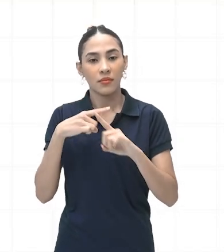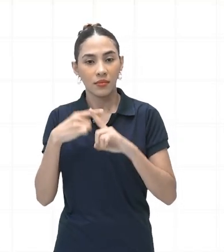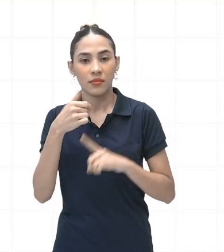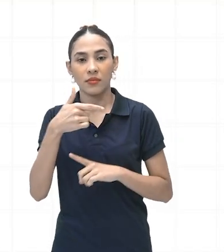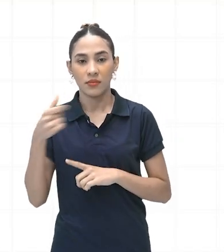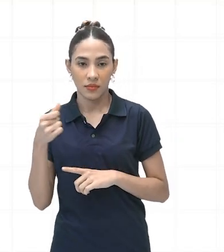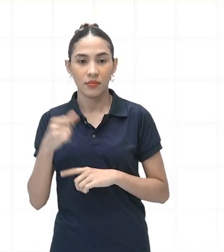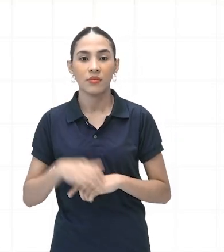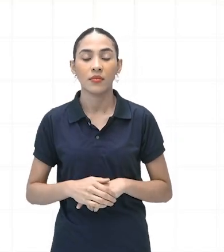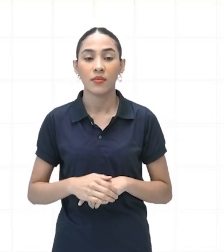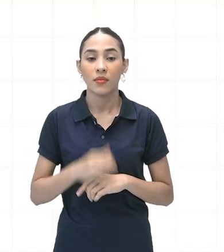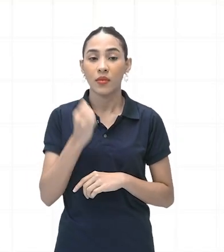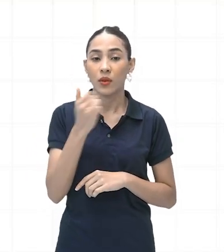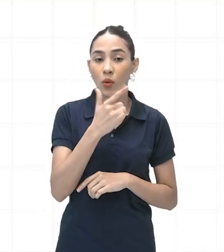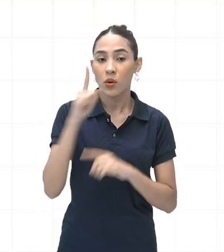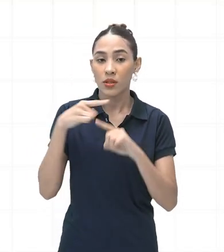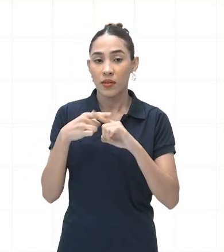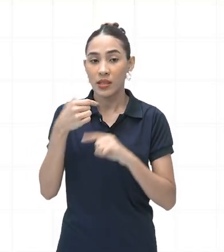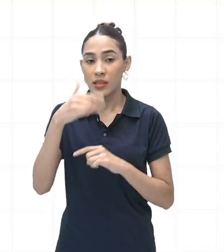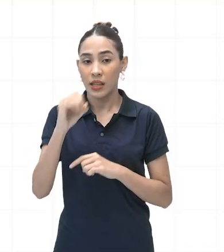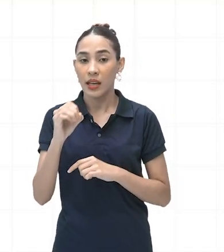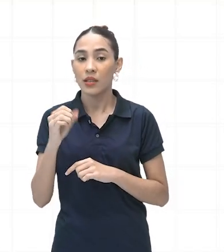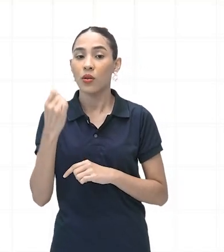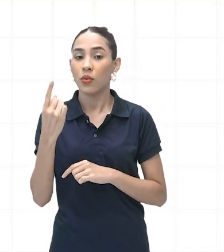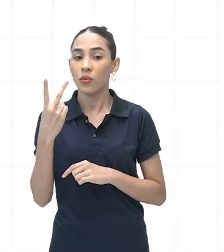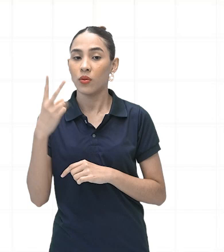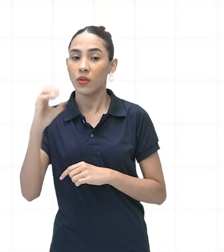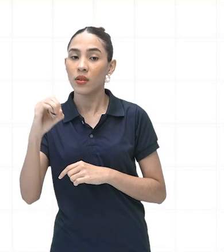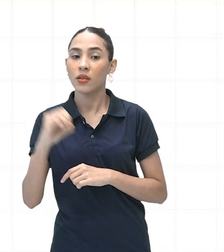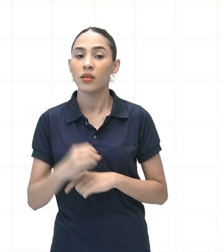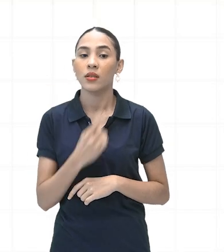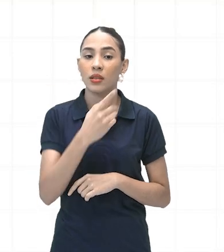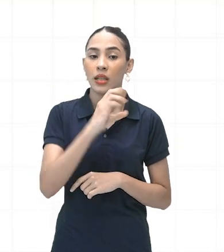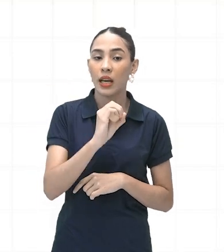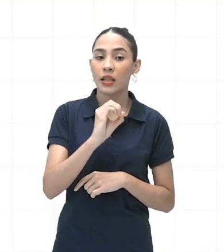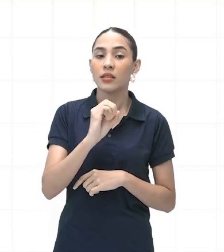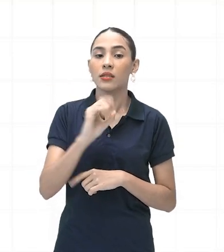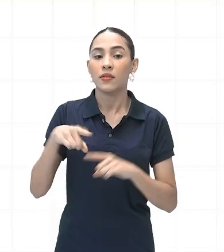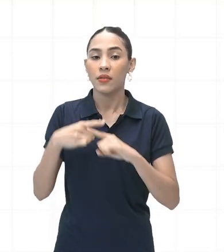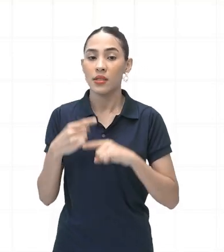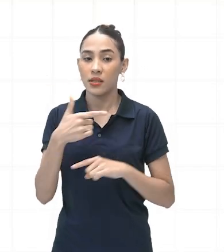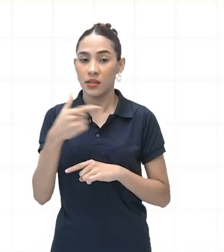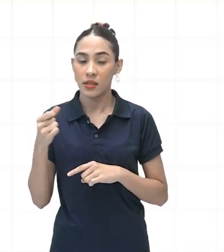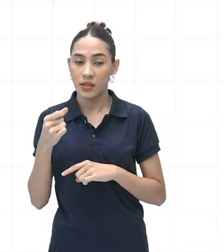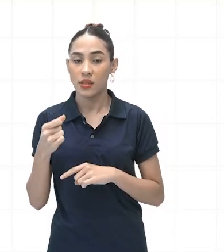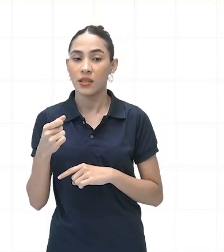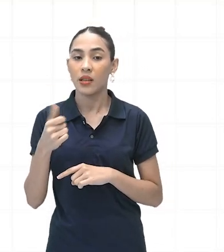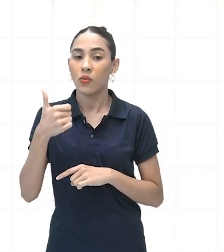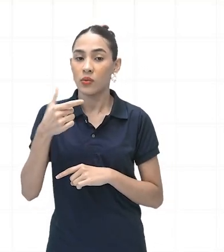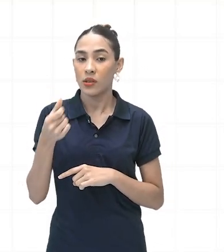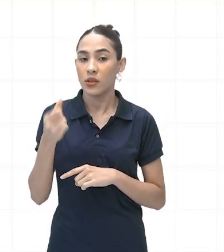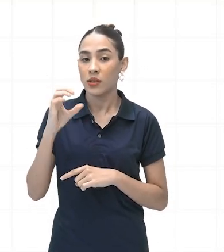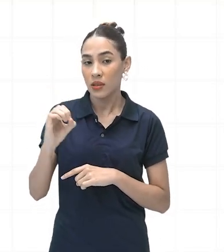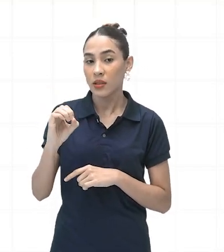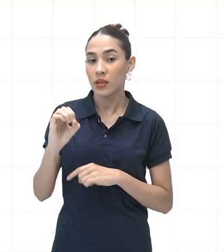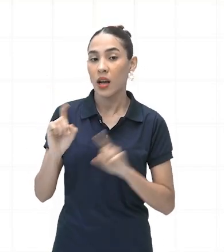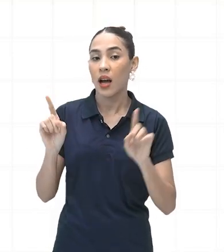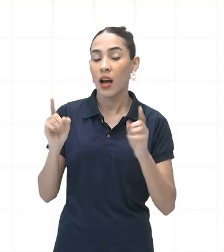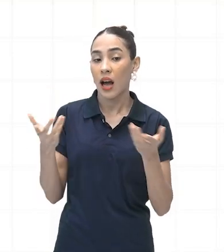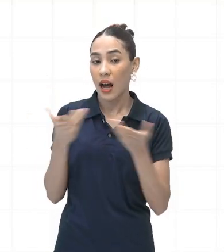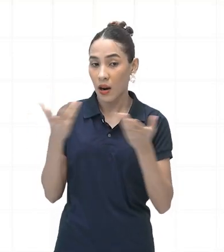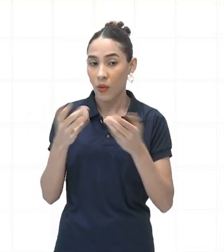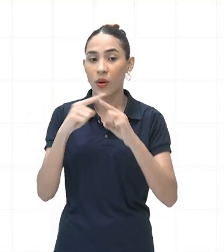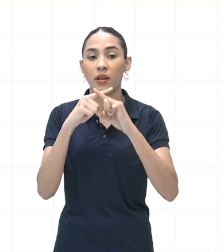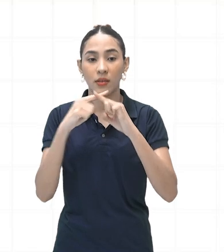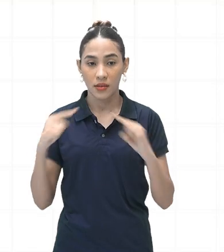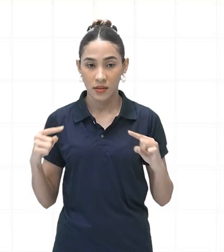Então, 12 vezes 10, 120 e 10 vezes 16, 160. Agora eu faço o